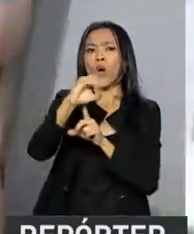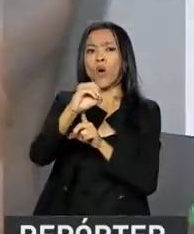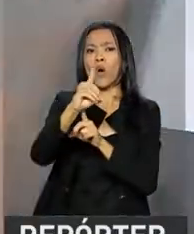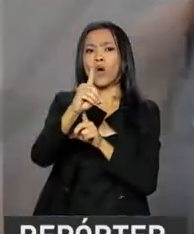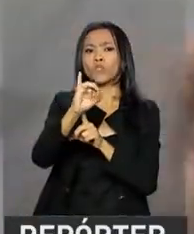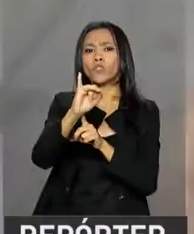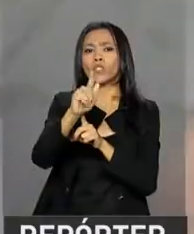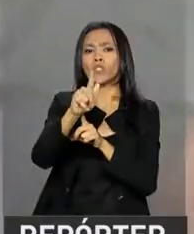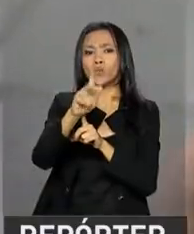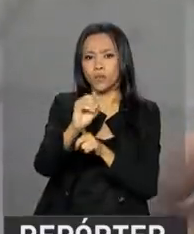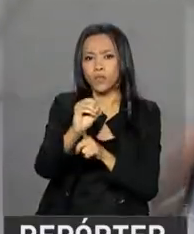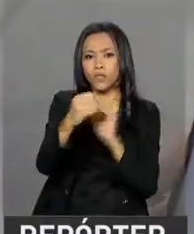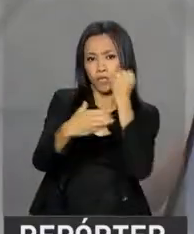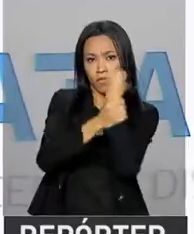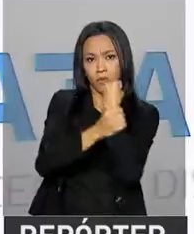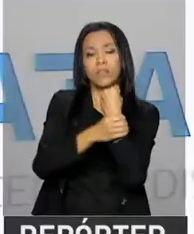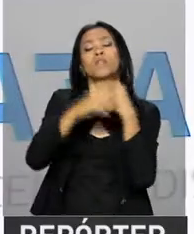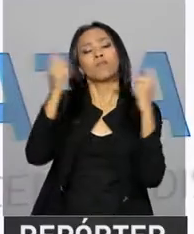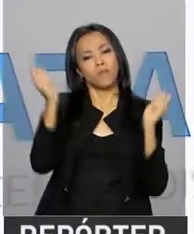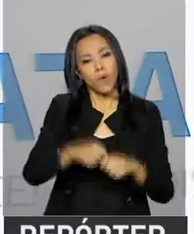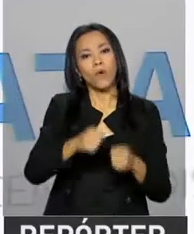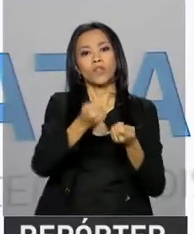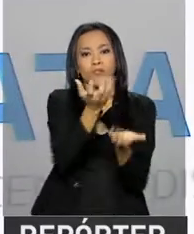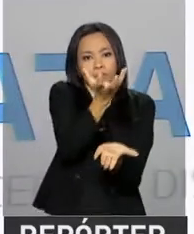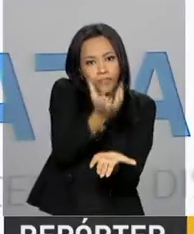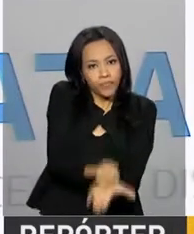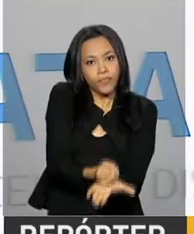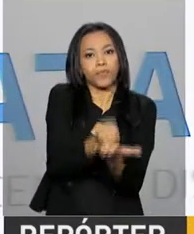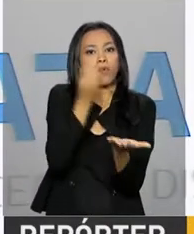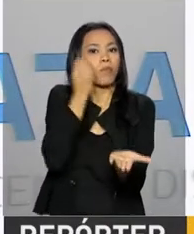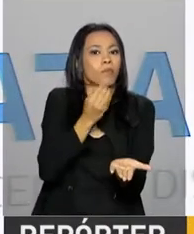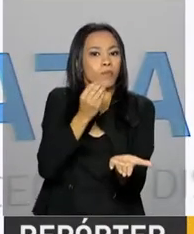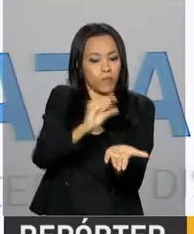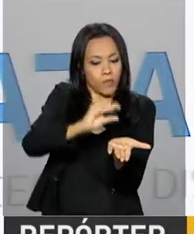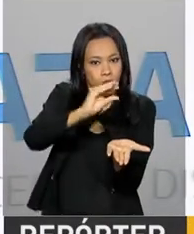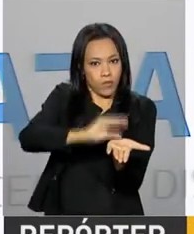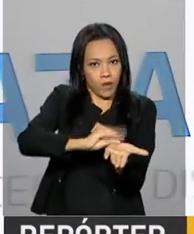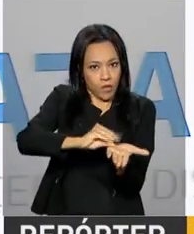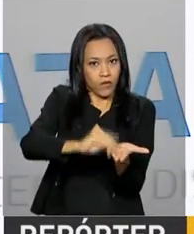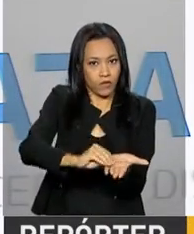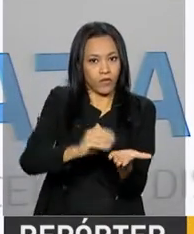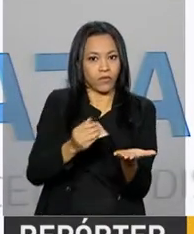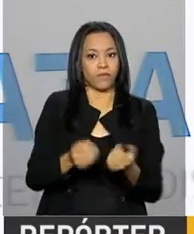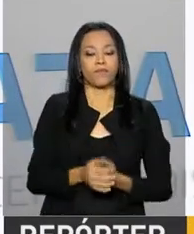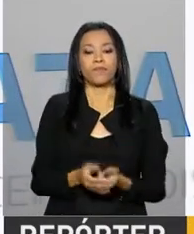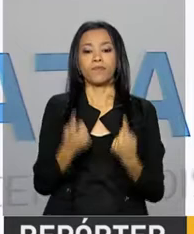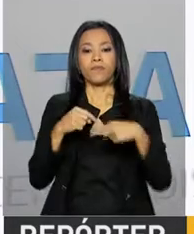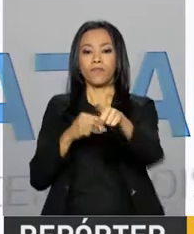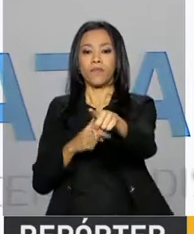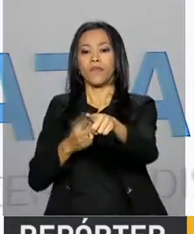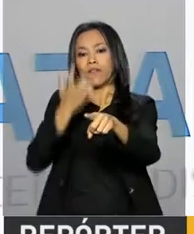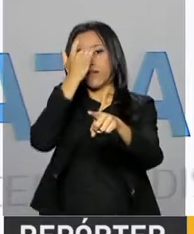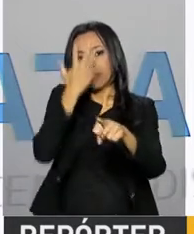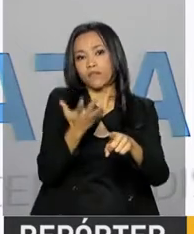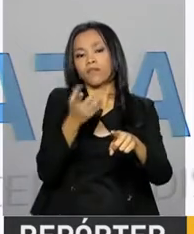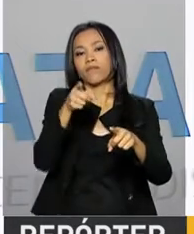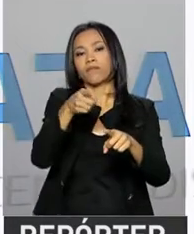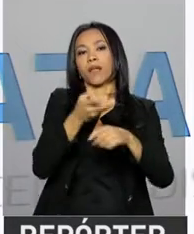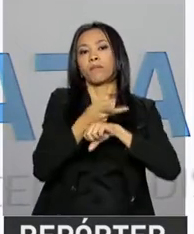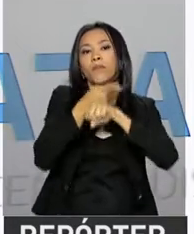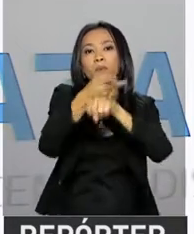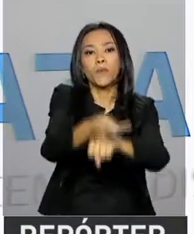já pode baixar o aplicativo a gente vai conseguir reduzir as filas burocracia uma entrega maior comodidade para que o trabalhador